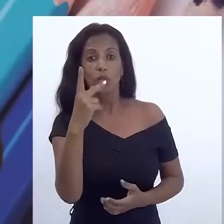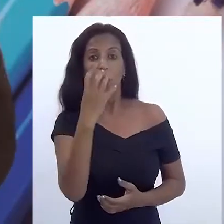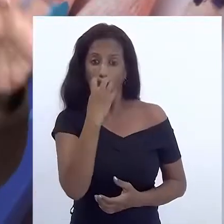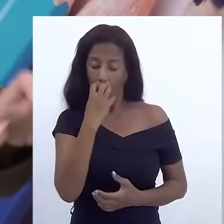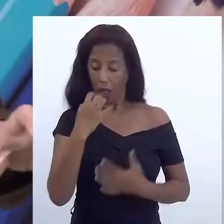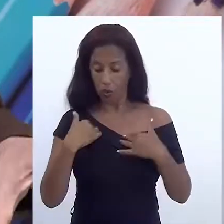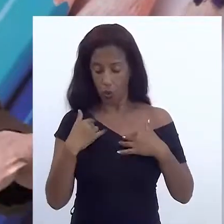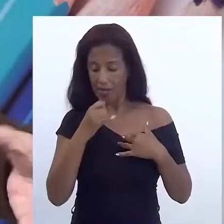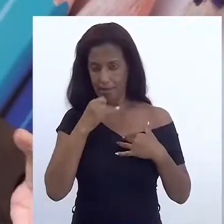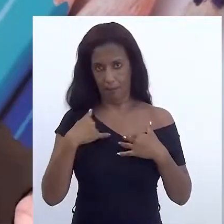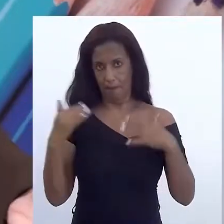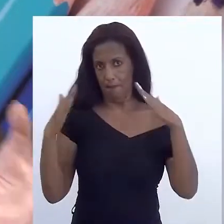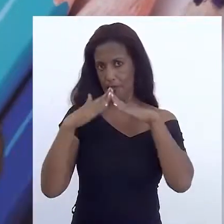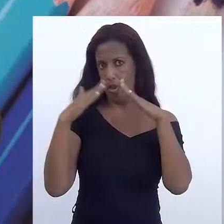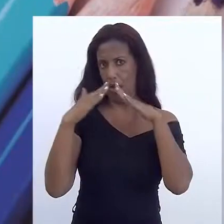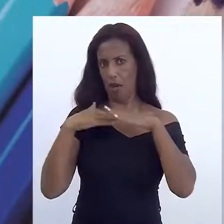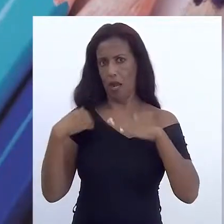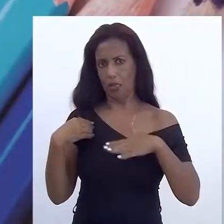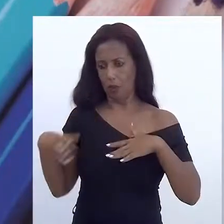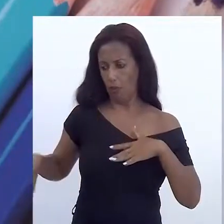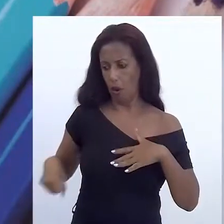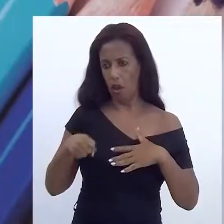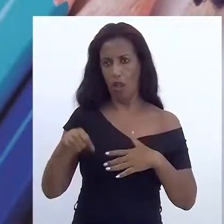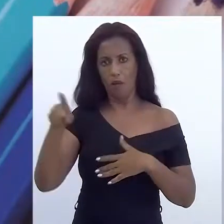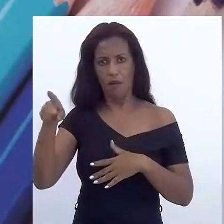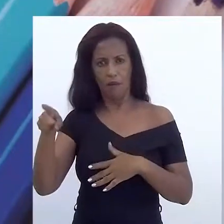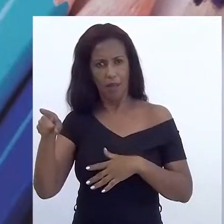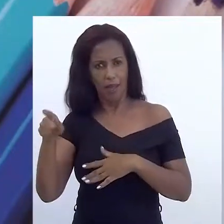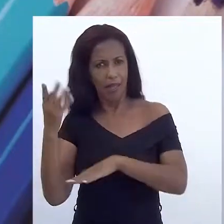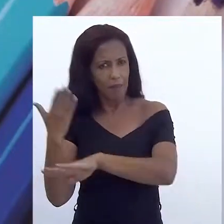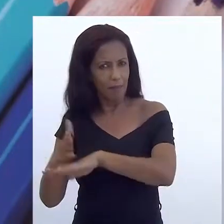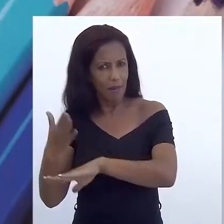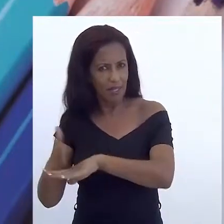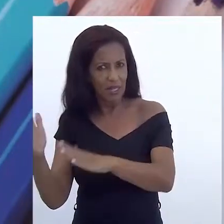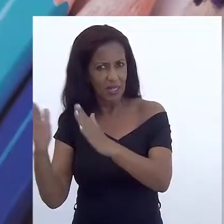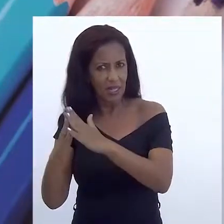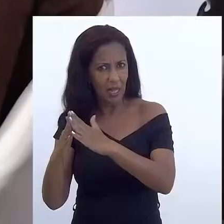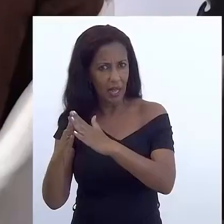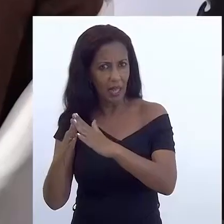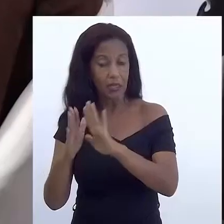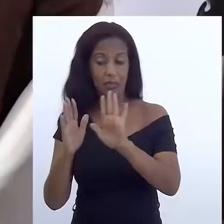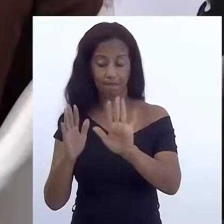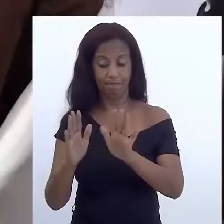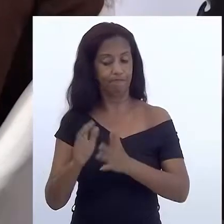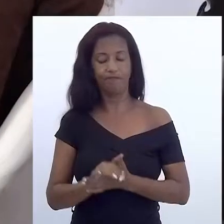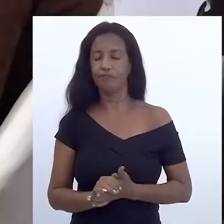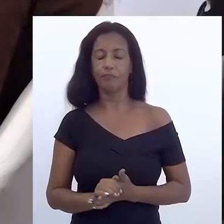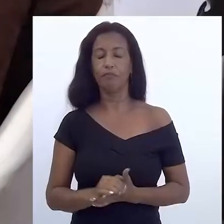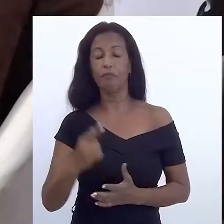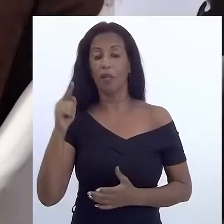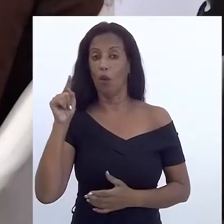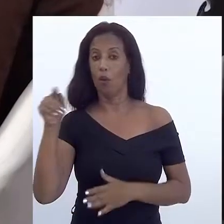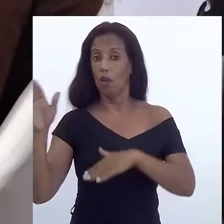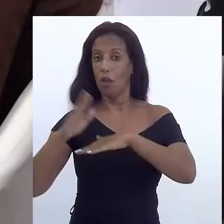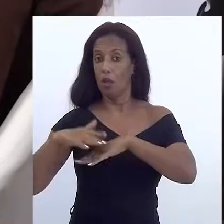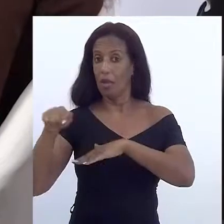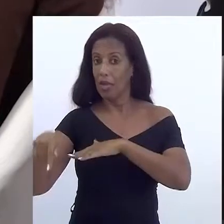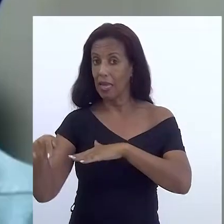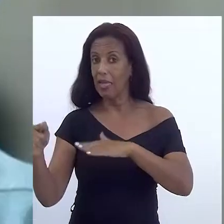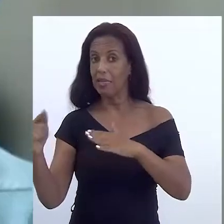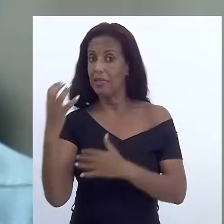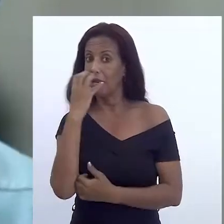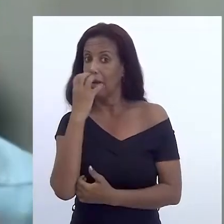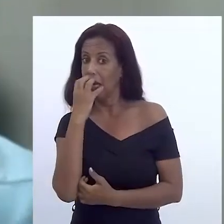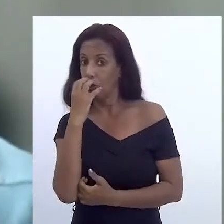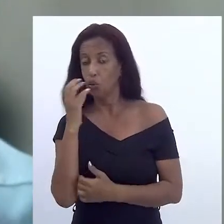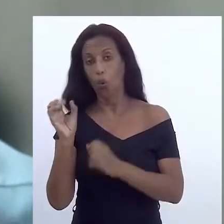cão, leva lá e recebe treinamento para terapia ser feita em casa, é isso? Esse cão, ele tem que ser treinado,